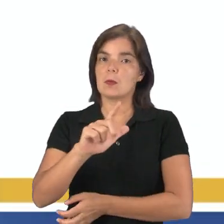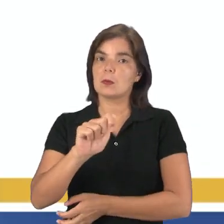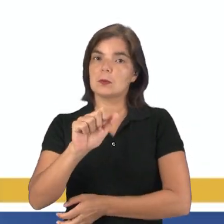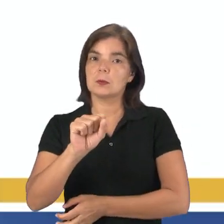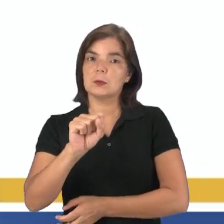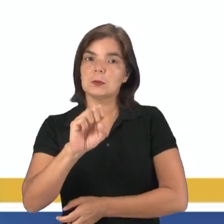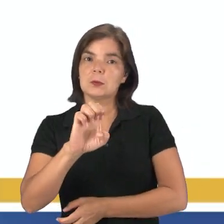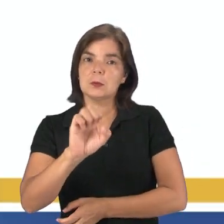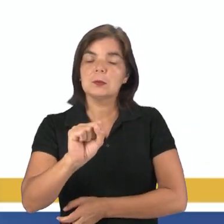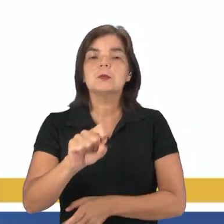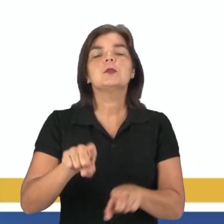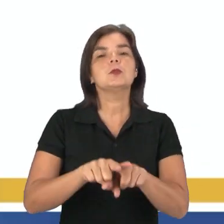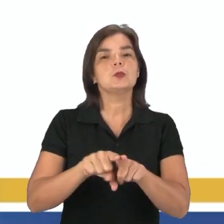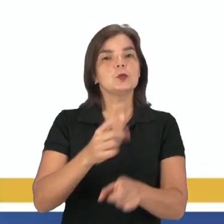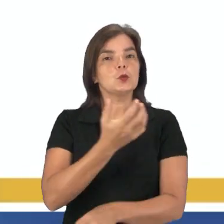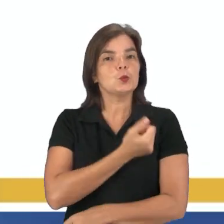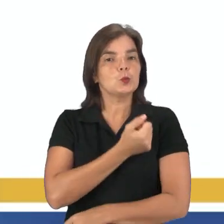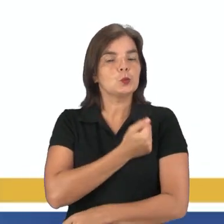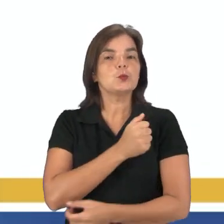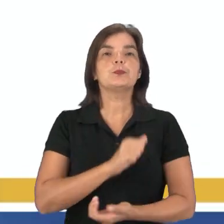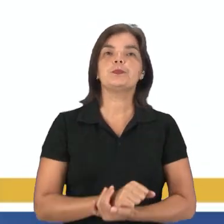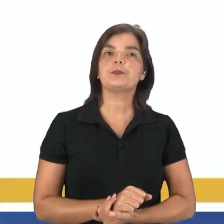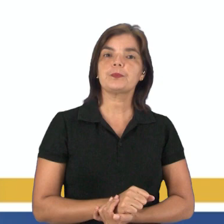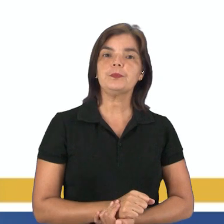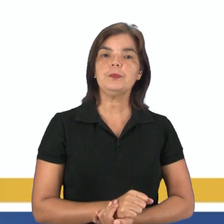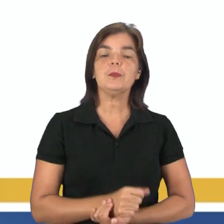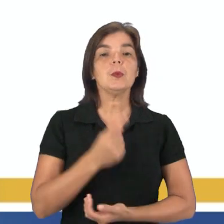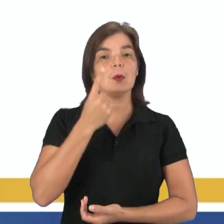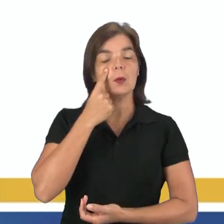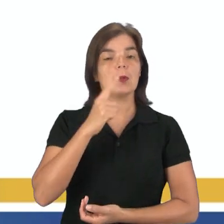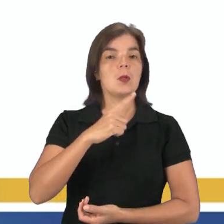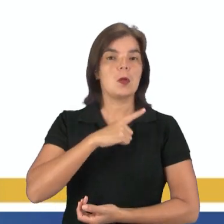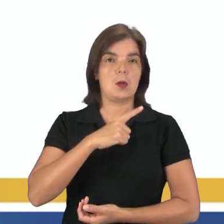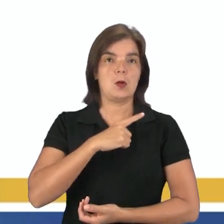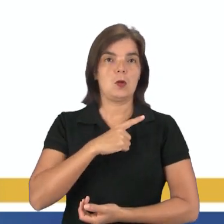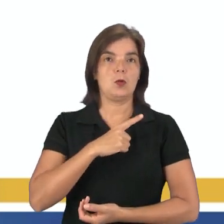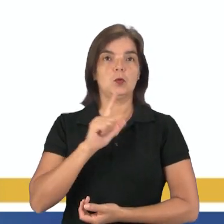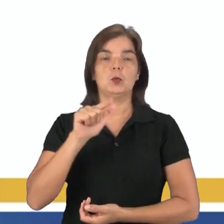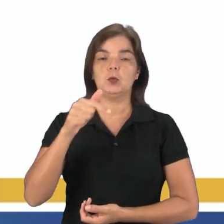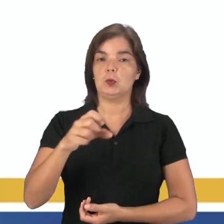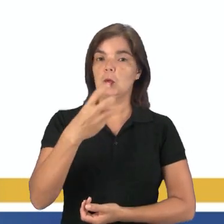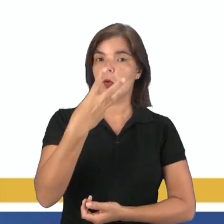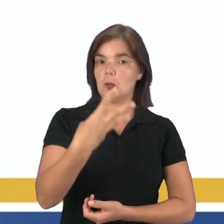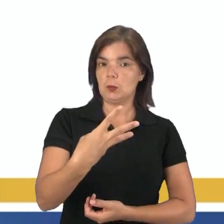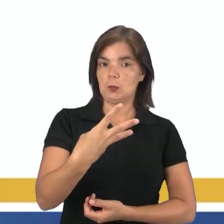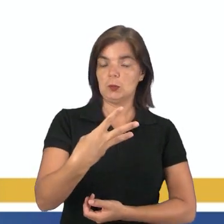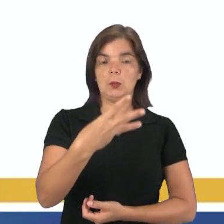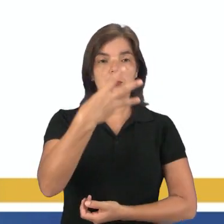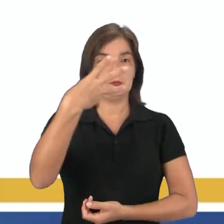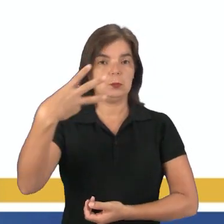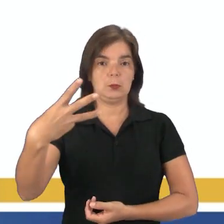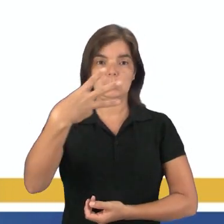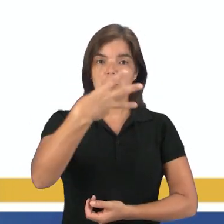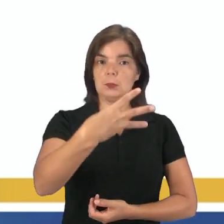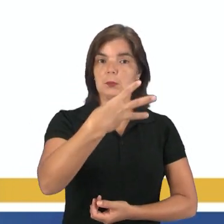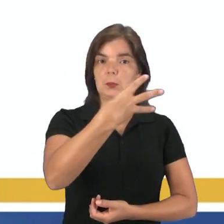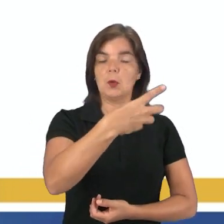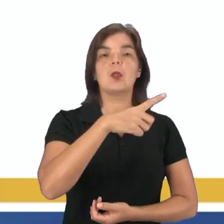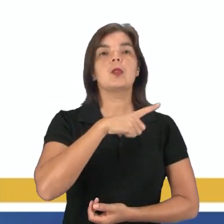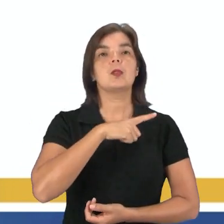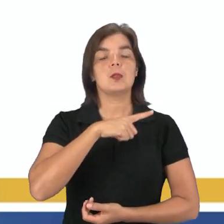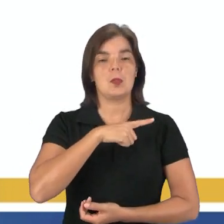Por exemplo, esse número que nós formamos aqui. Nós temos, a partir de 3 em 3 números,